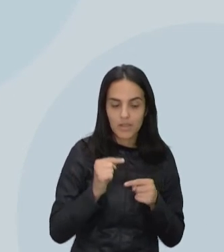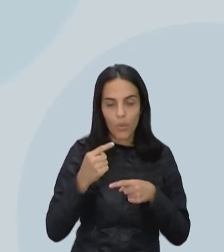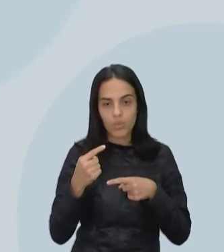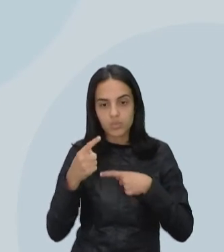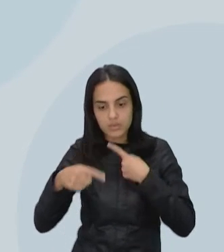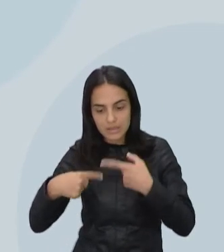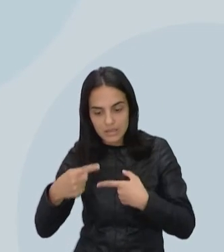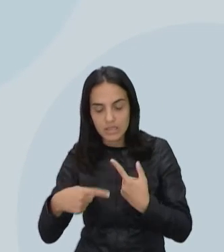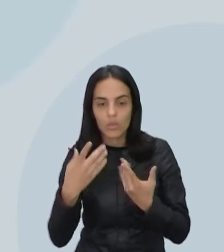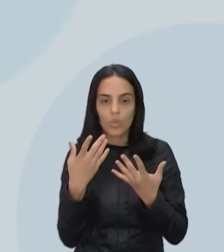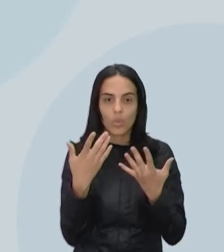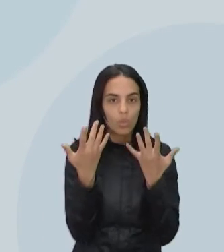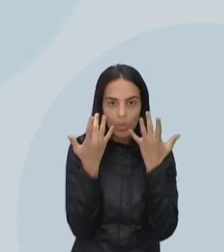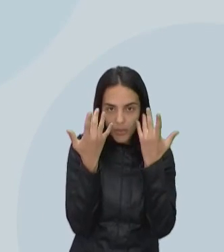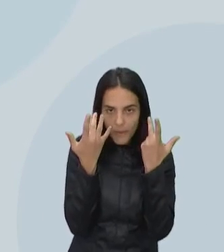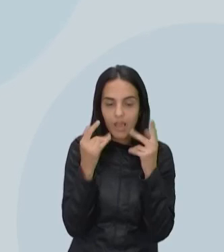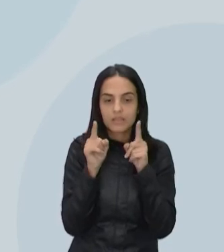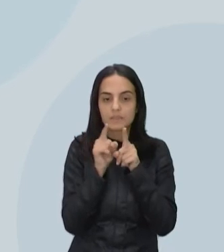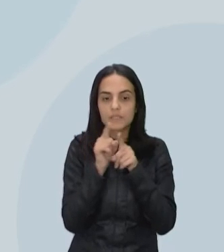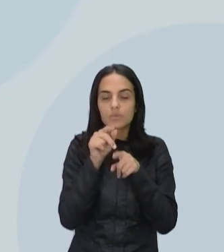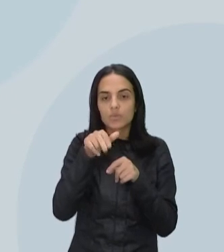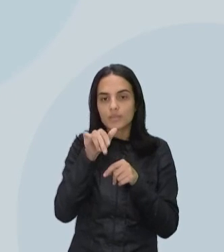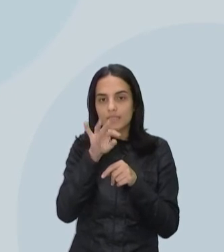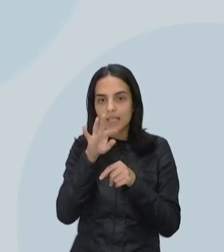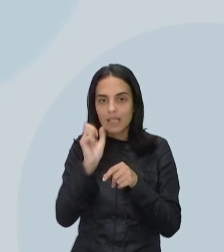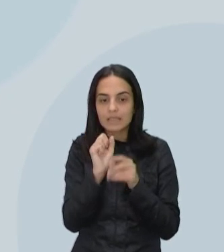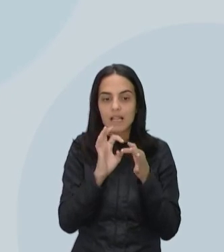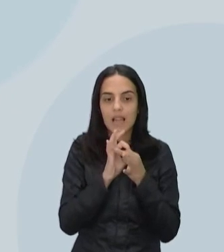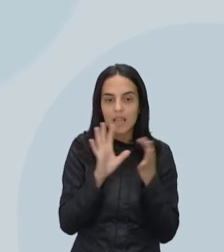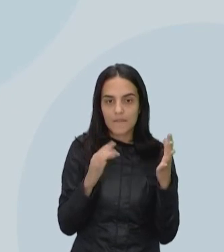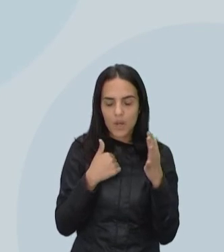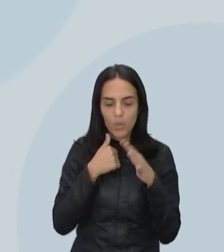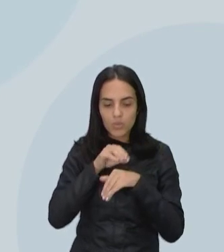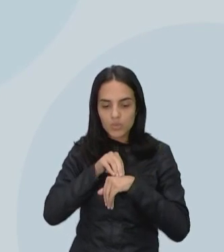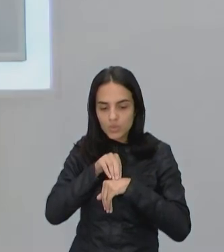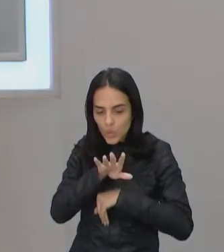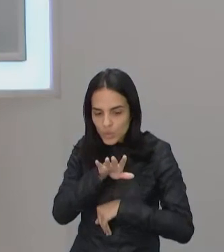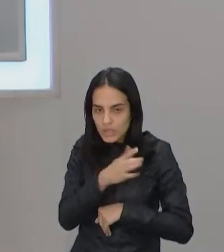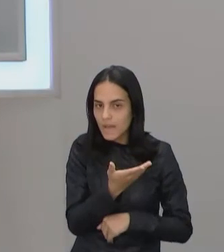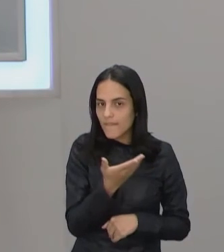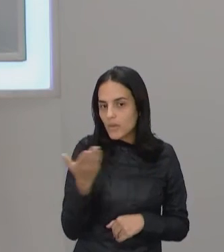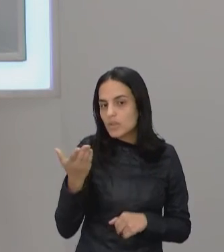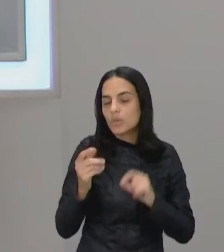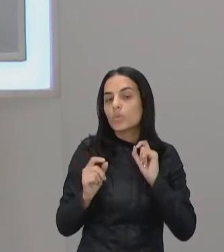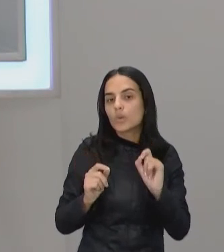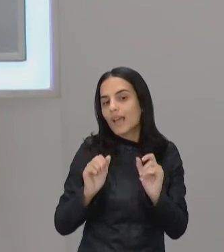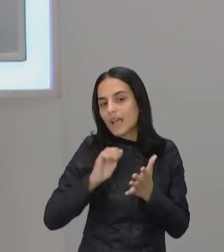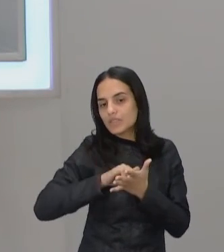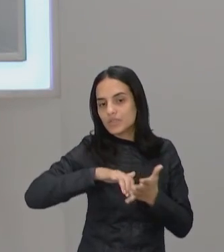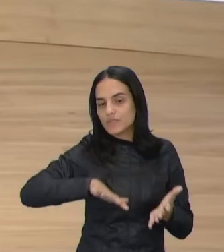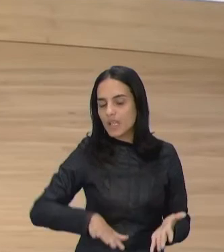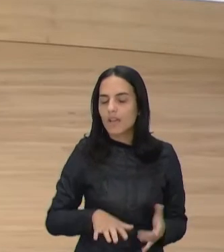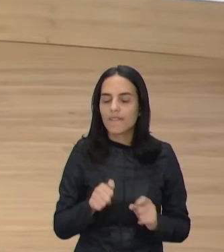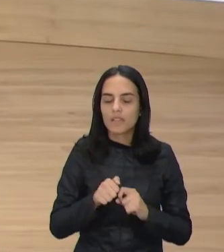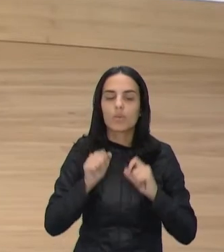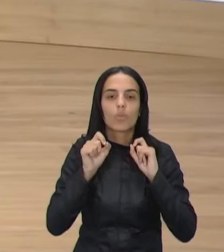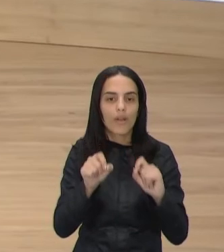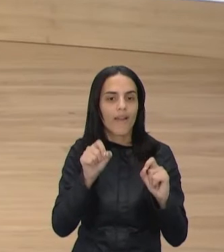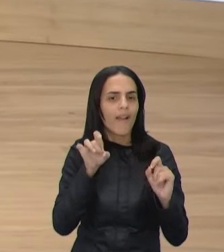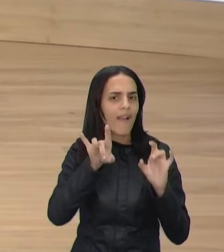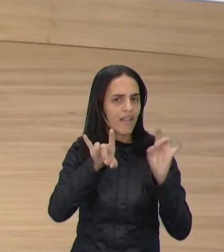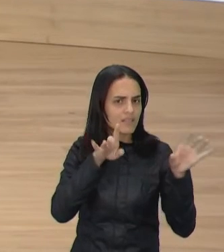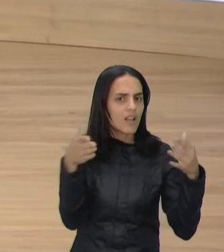naturais com os nutrientes disponíveis. Então, o que eu sugiro a vocês nessa atividade aqui? Cada